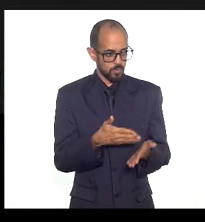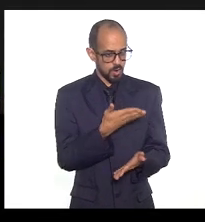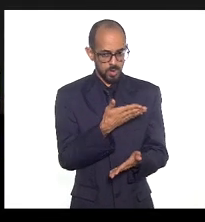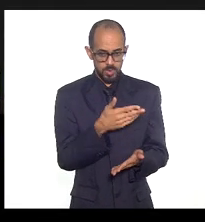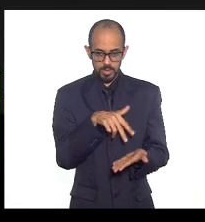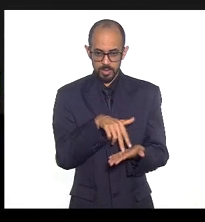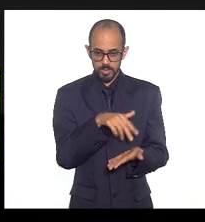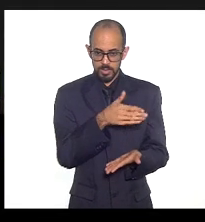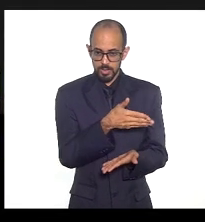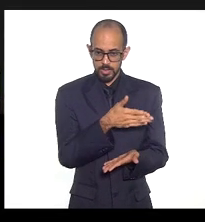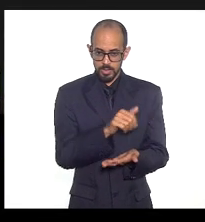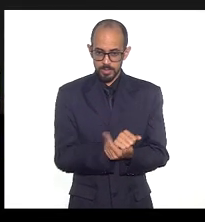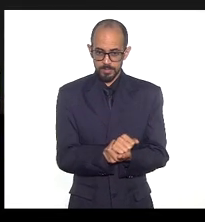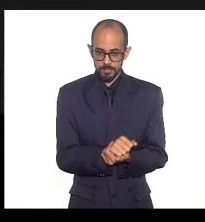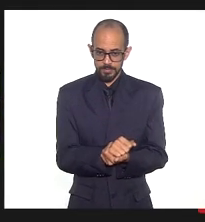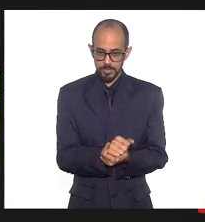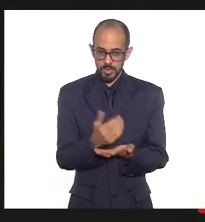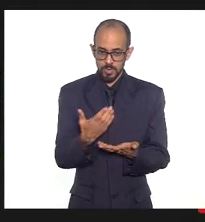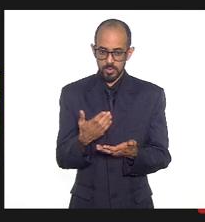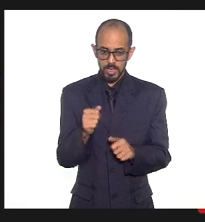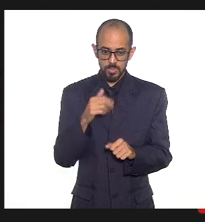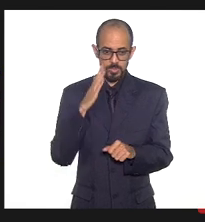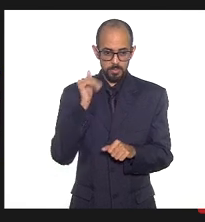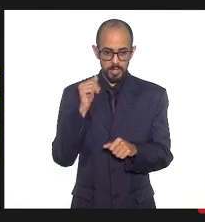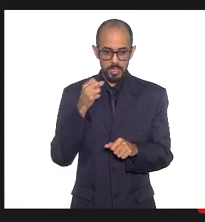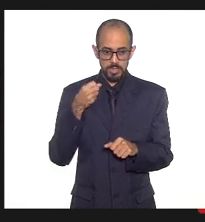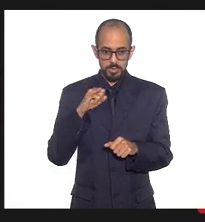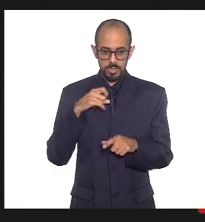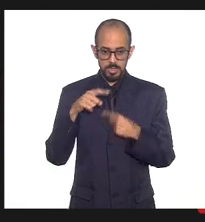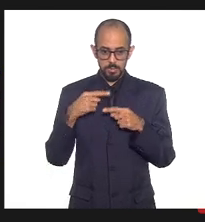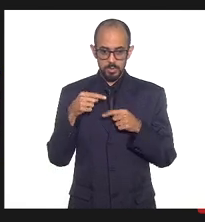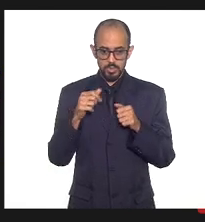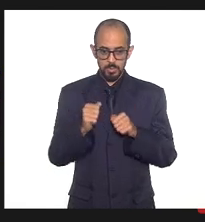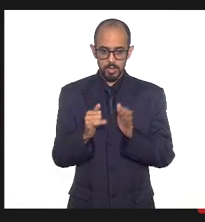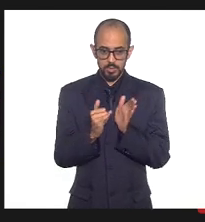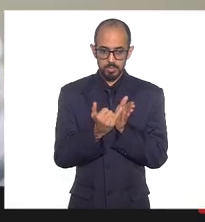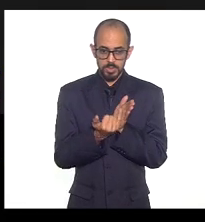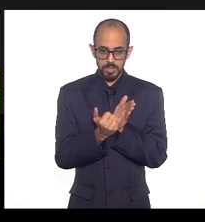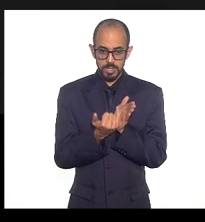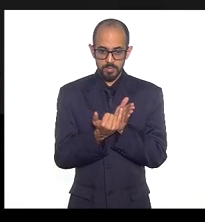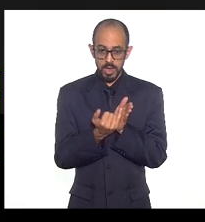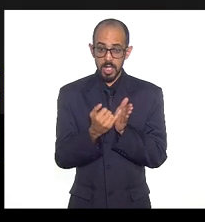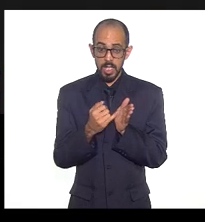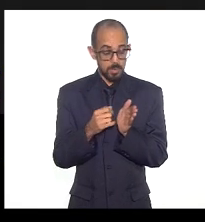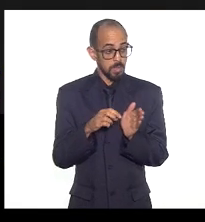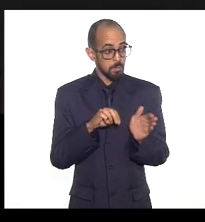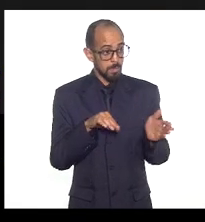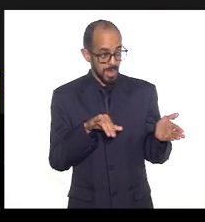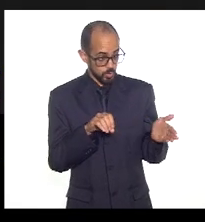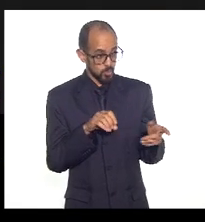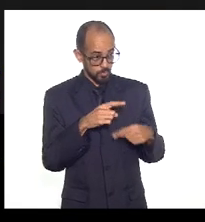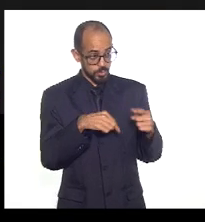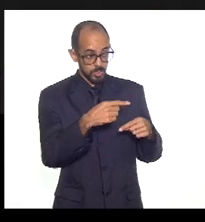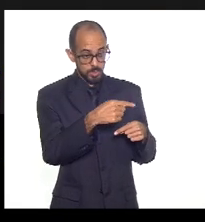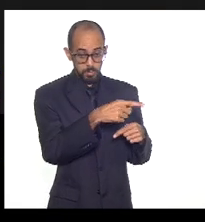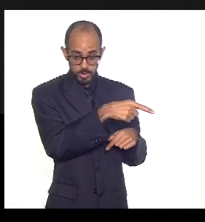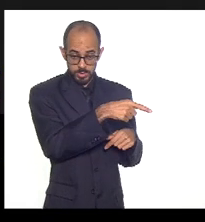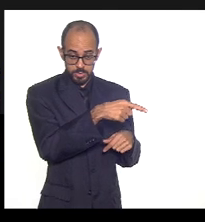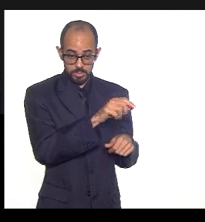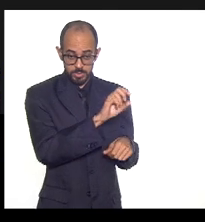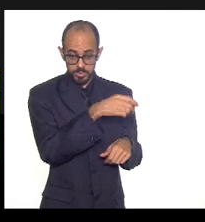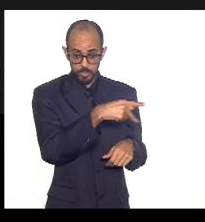Eu queria ver, deputado, se eu posso depois me inscrever. Não, você é o próximo, Mário. Você é o seguinte.